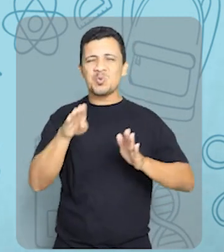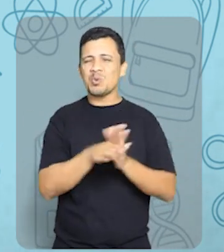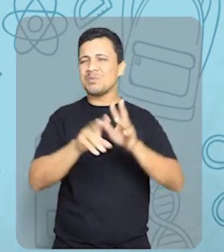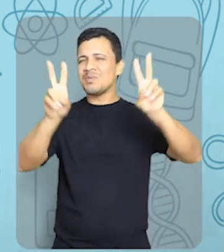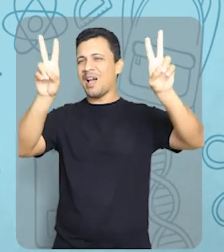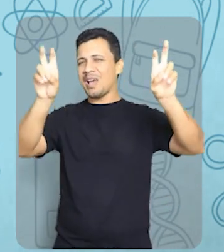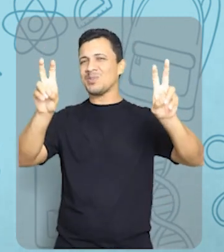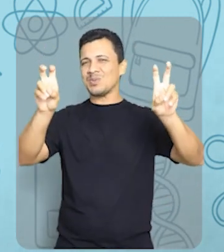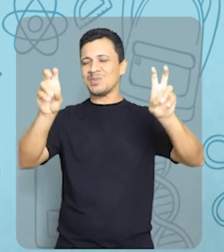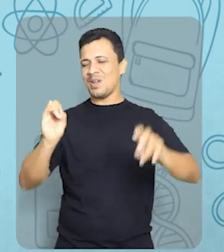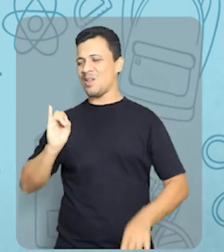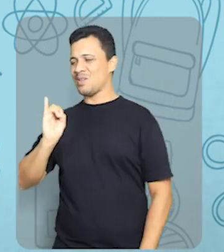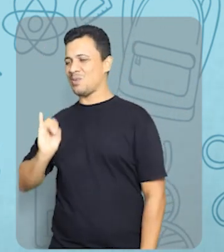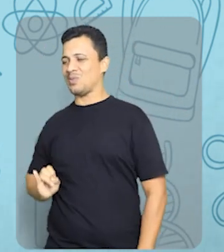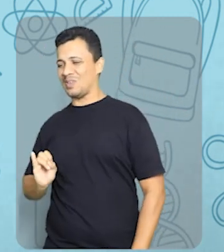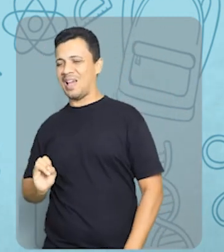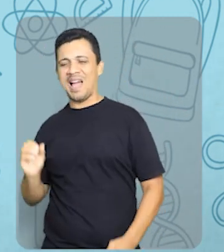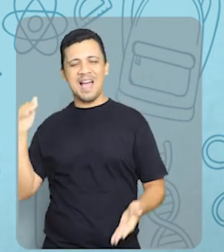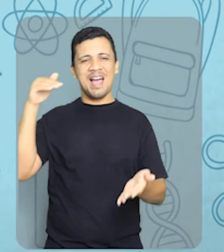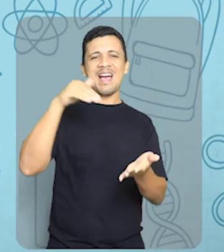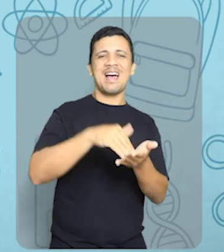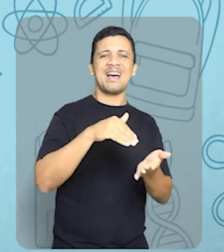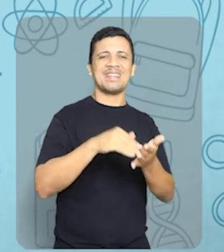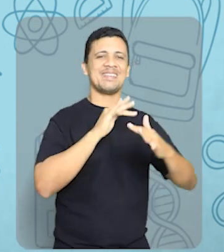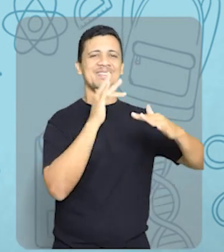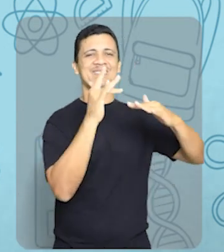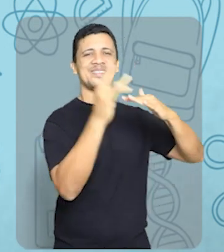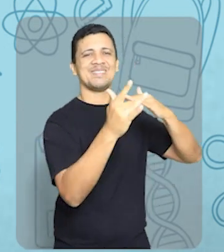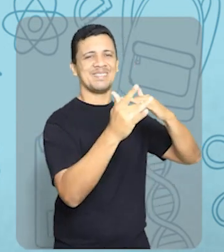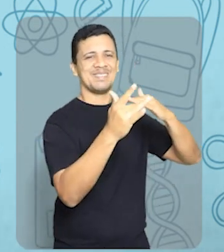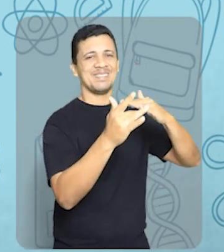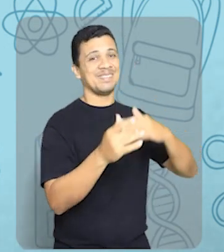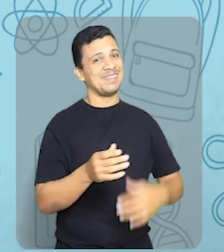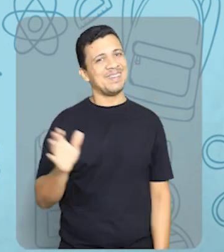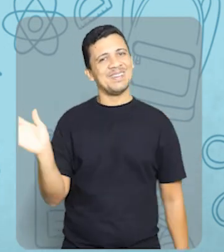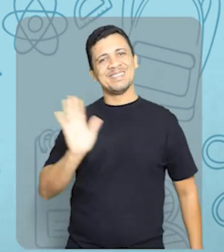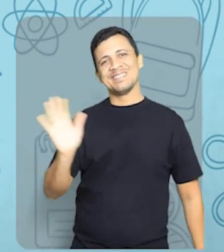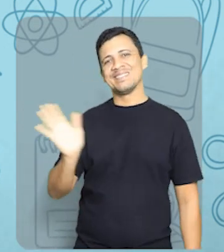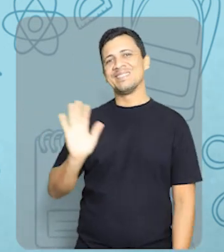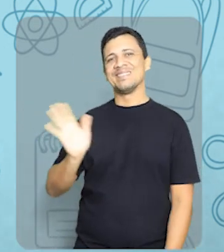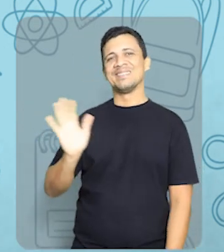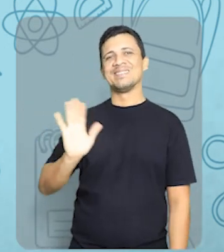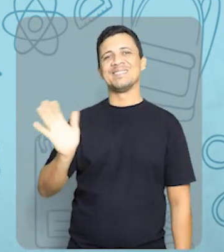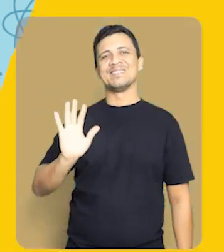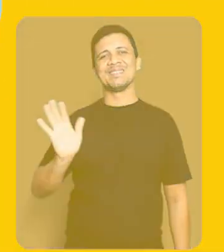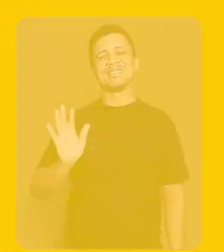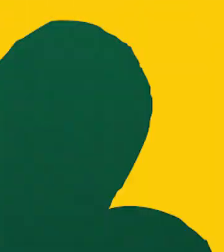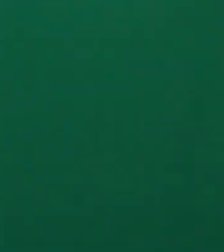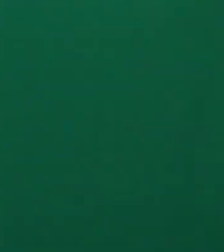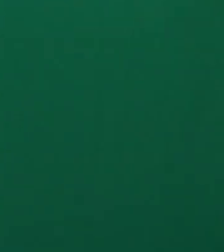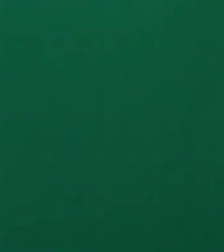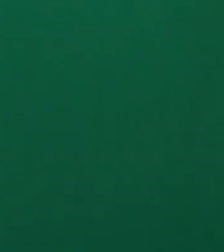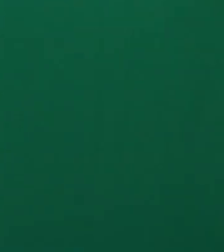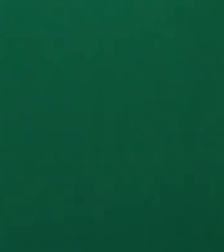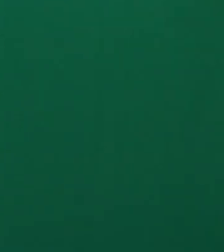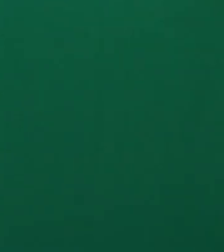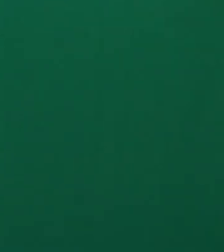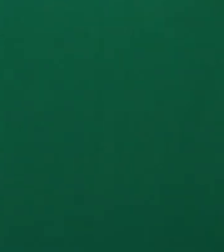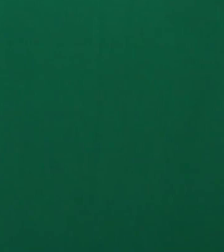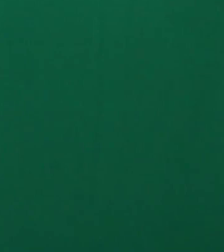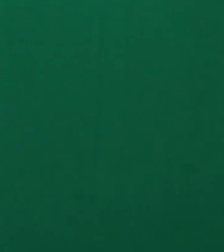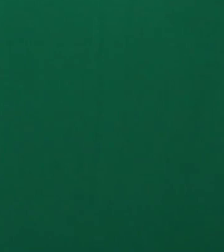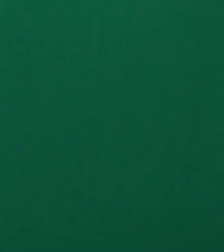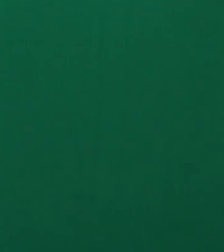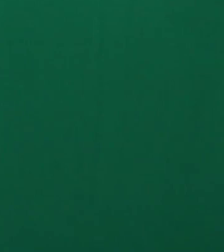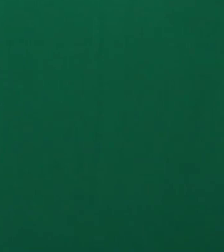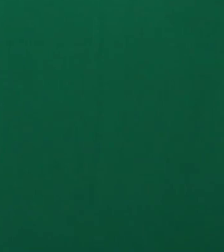que bombam do Recreio à rede social. Até o próximo Papo de Recreio, galerinha! Uma de suas frases